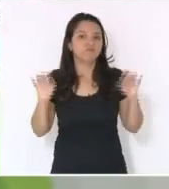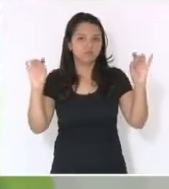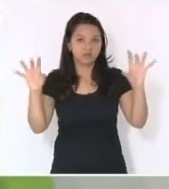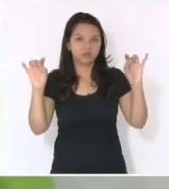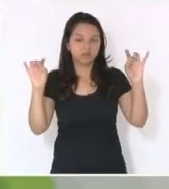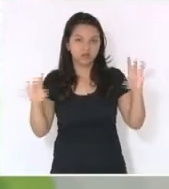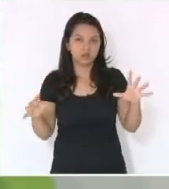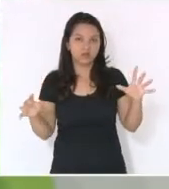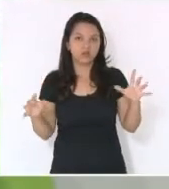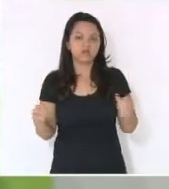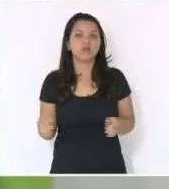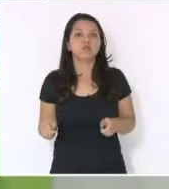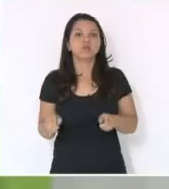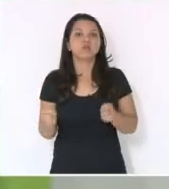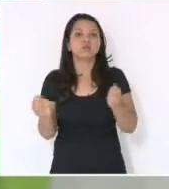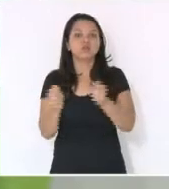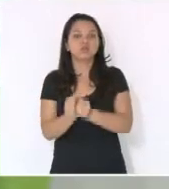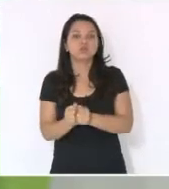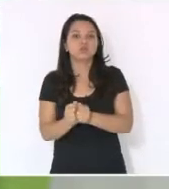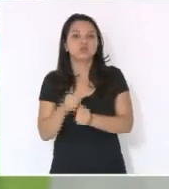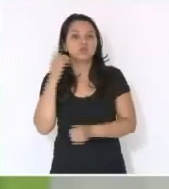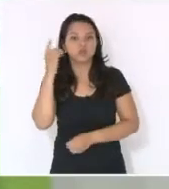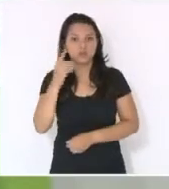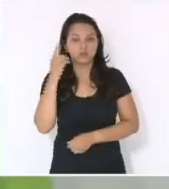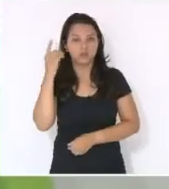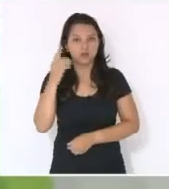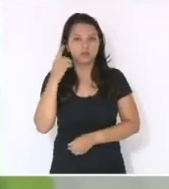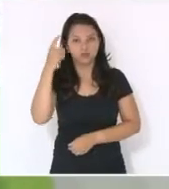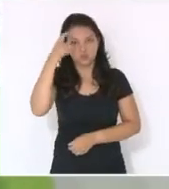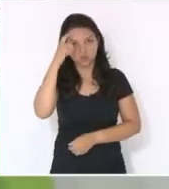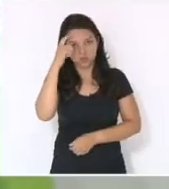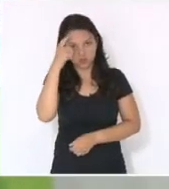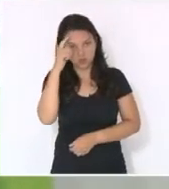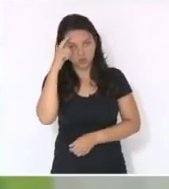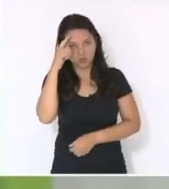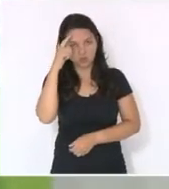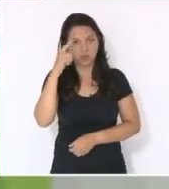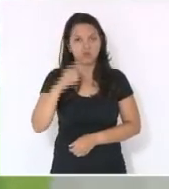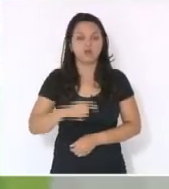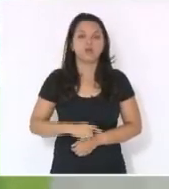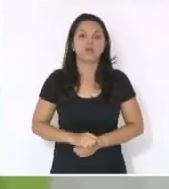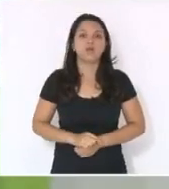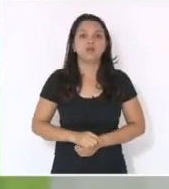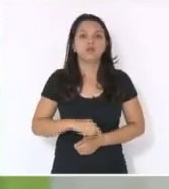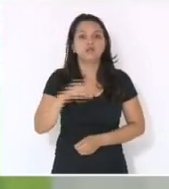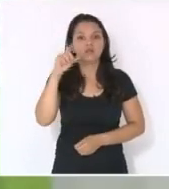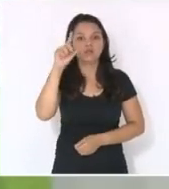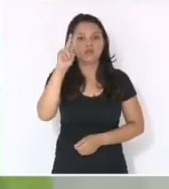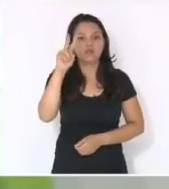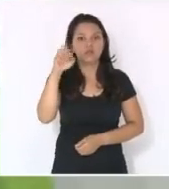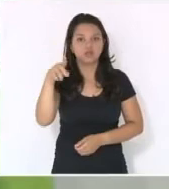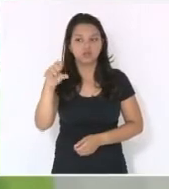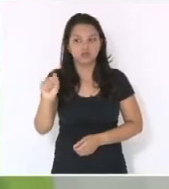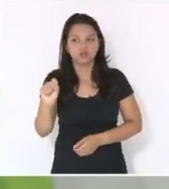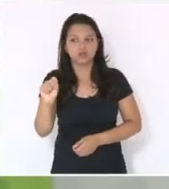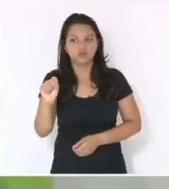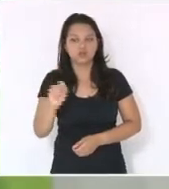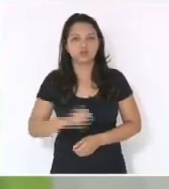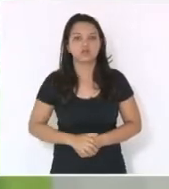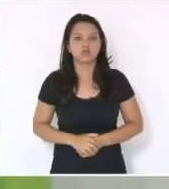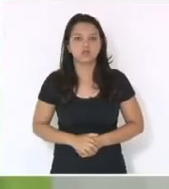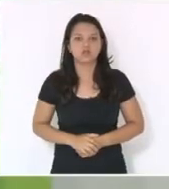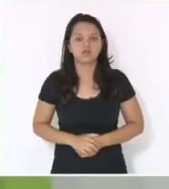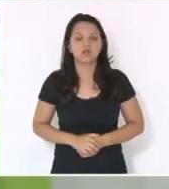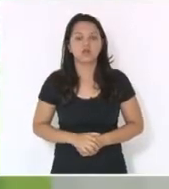com o deputado Balmir Comim e o deputado Cleide Salvaro, uma sessão especial em homenagem aos 50